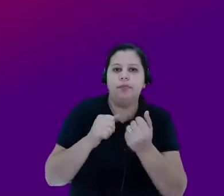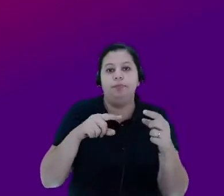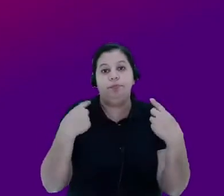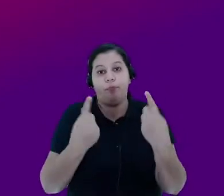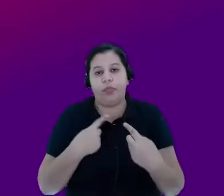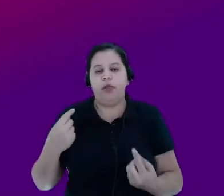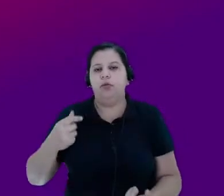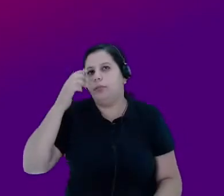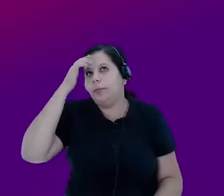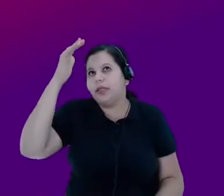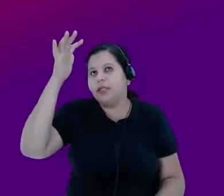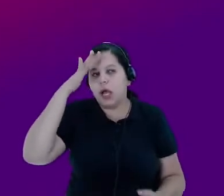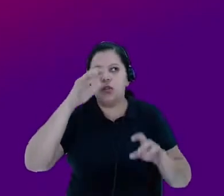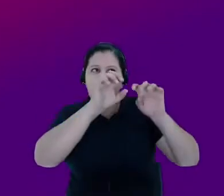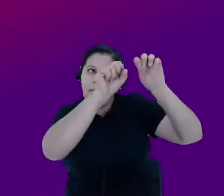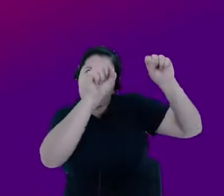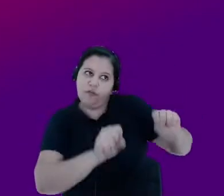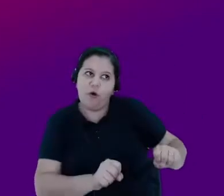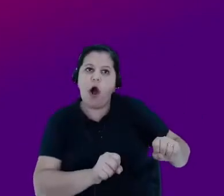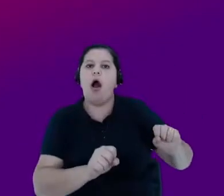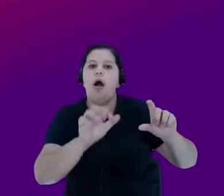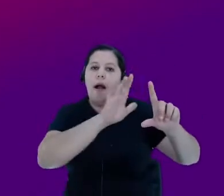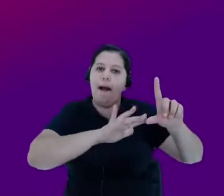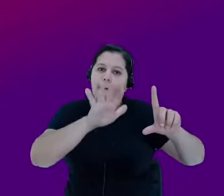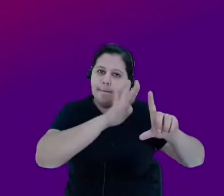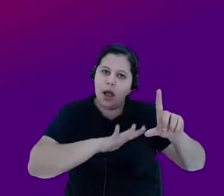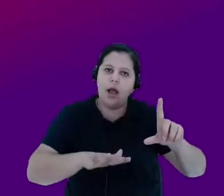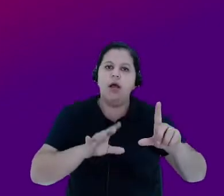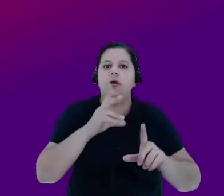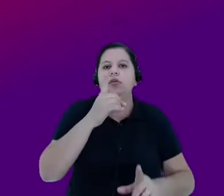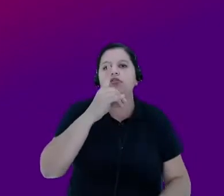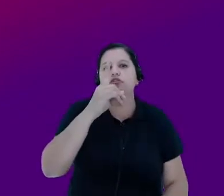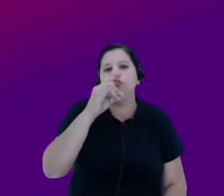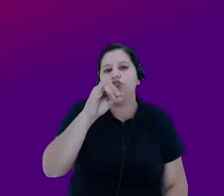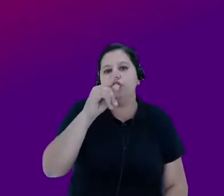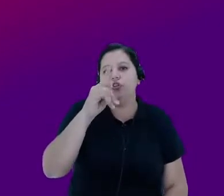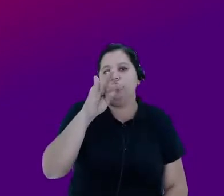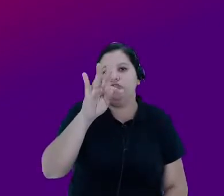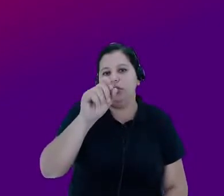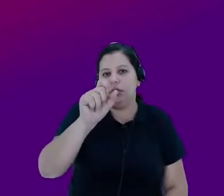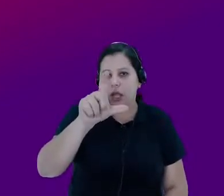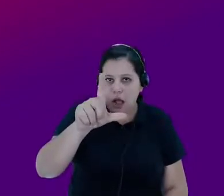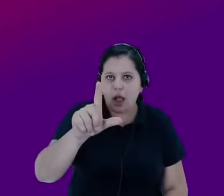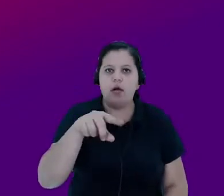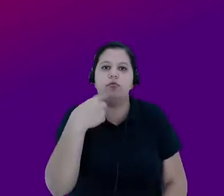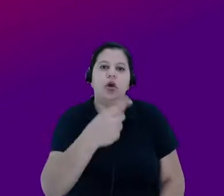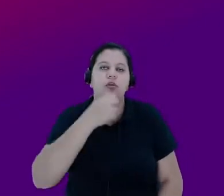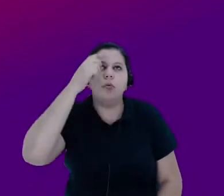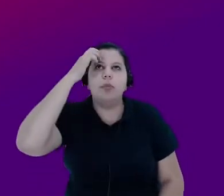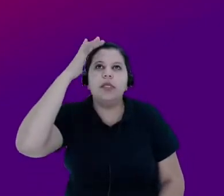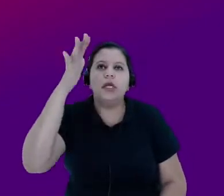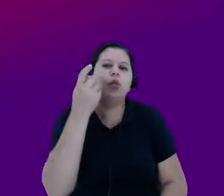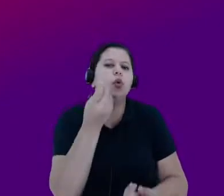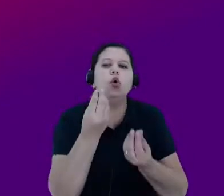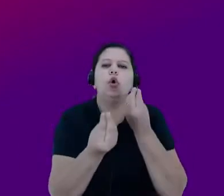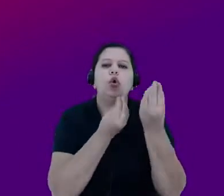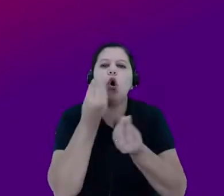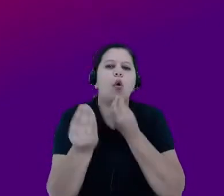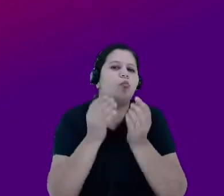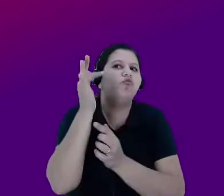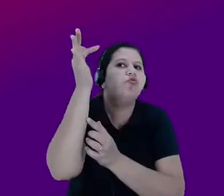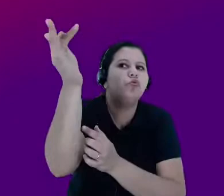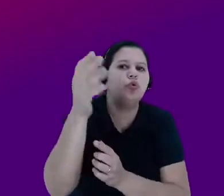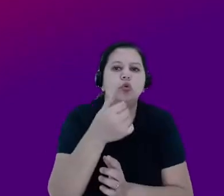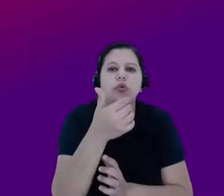em plataformas, digitalização, estamos pensando em como será o mercado daqui a 10, 20 anos, e esperamos